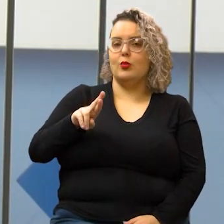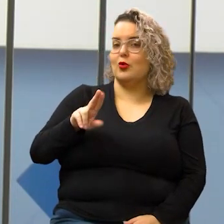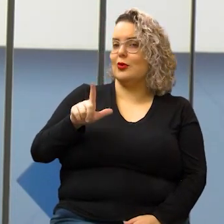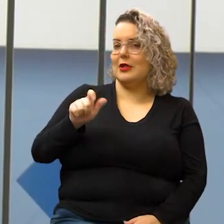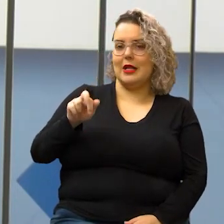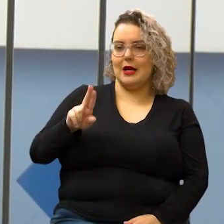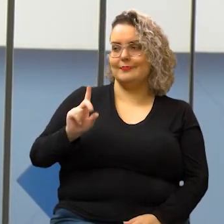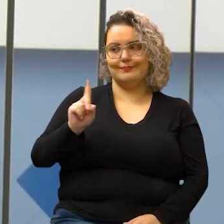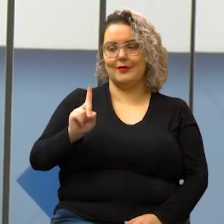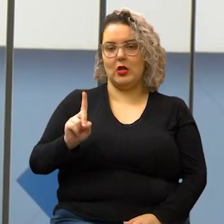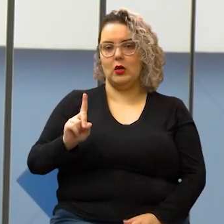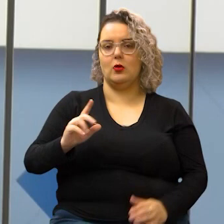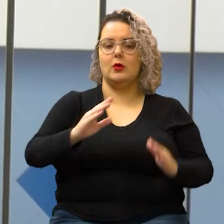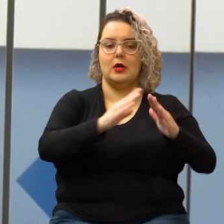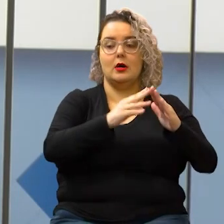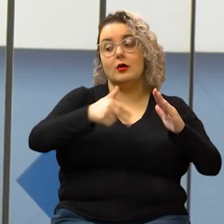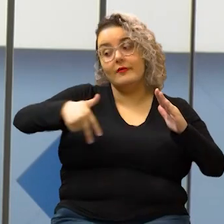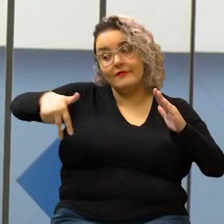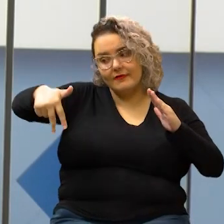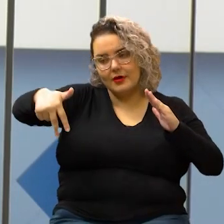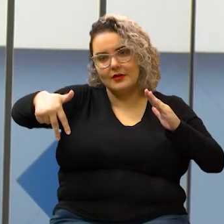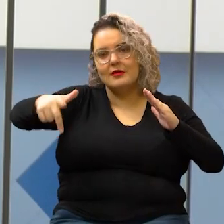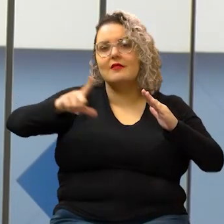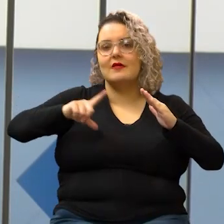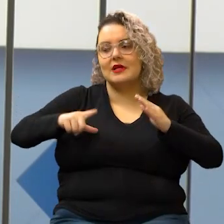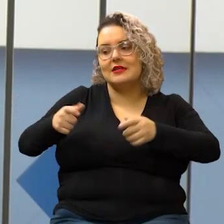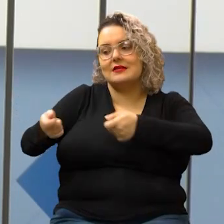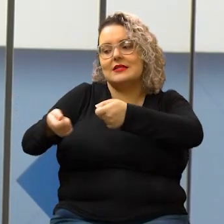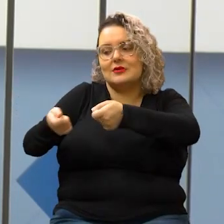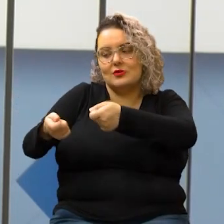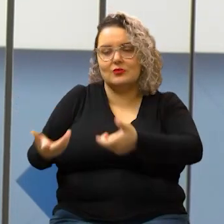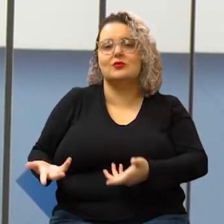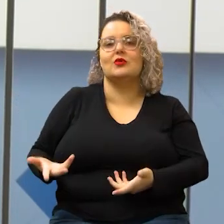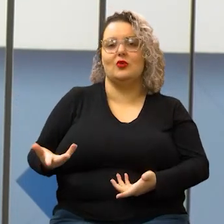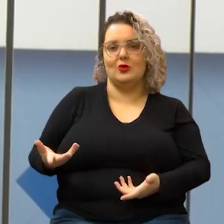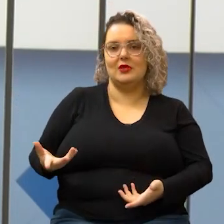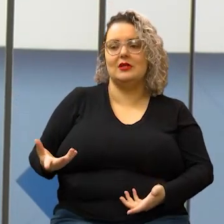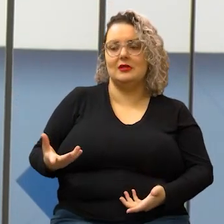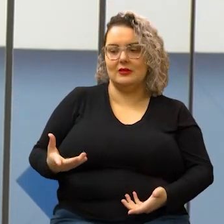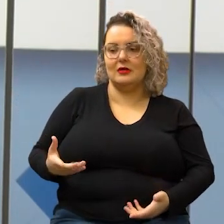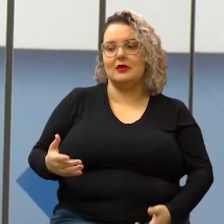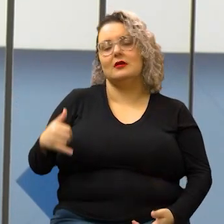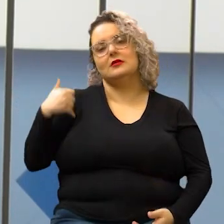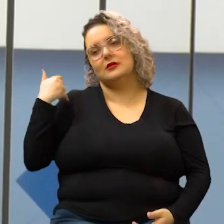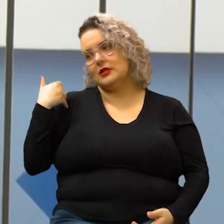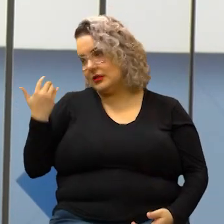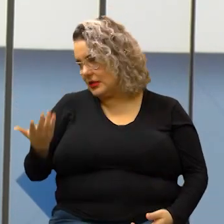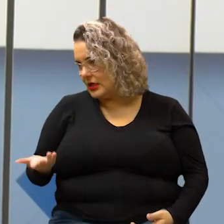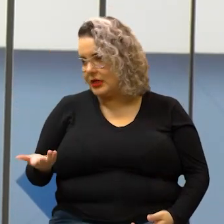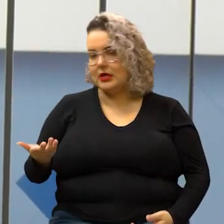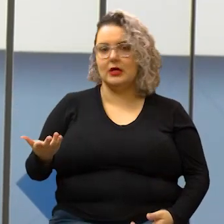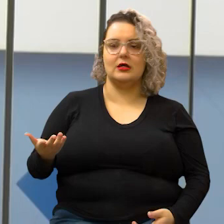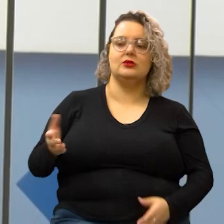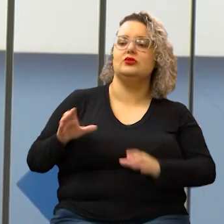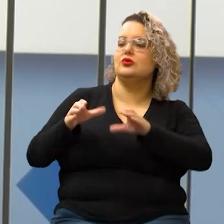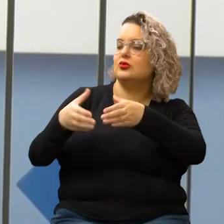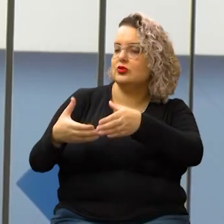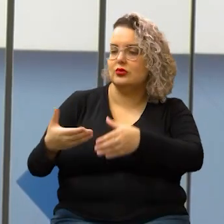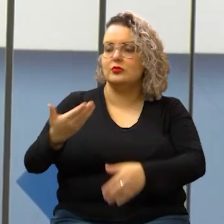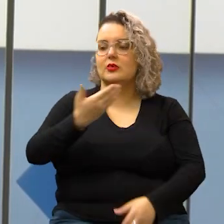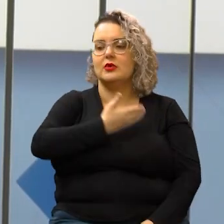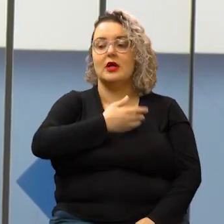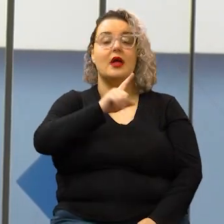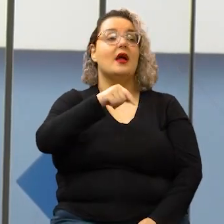um pouco mais de segurança para saber lidar com esses momentos, até por conta da idade, até por conta do grupo de amigos.